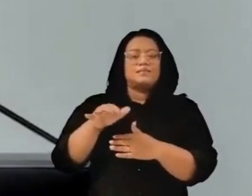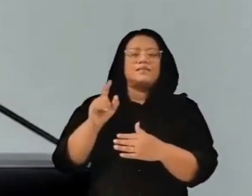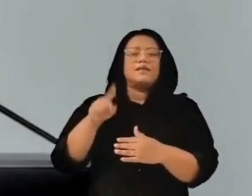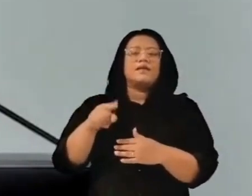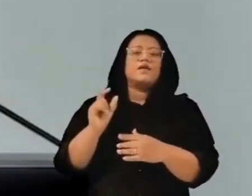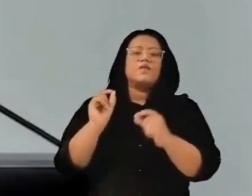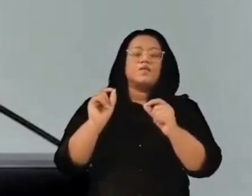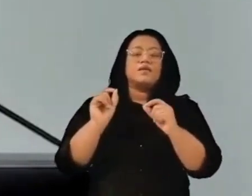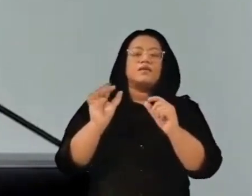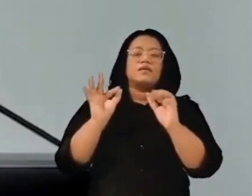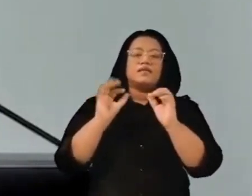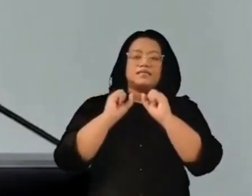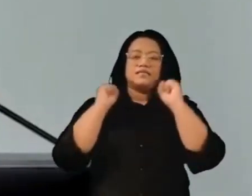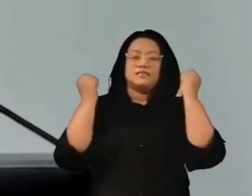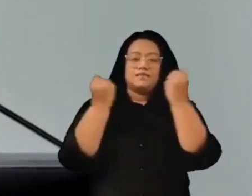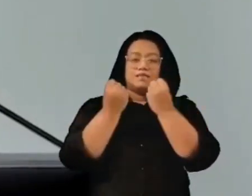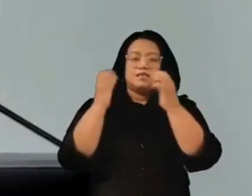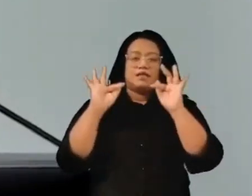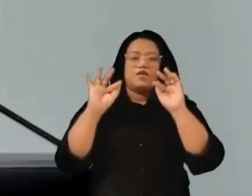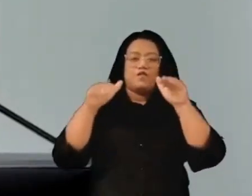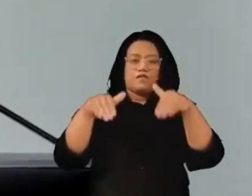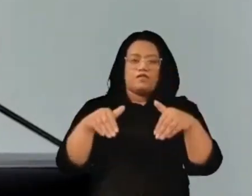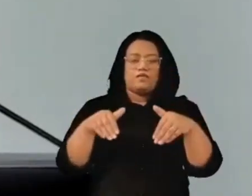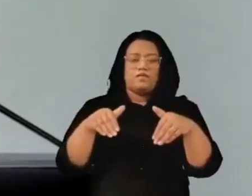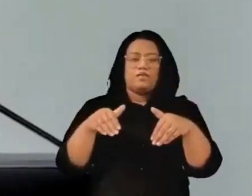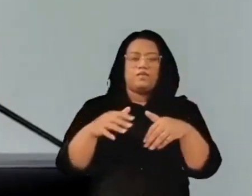final do seminário,